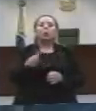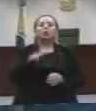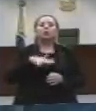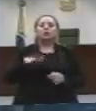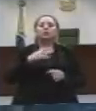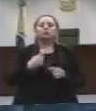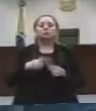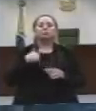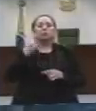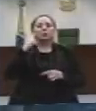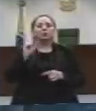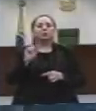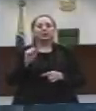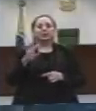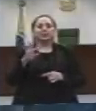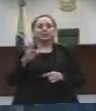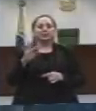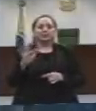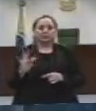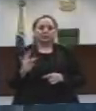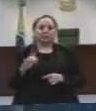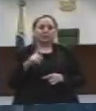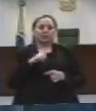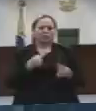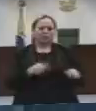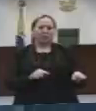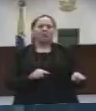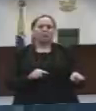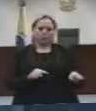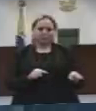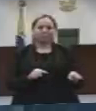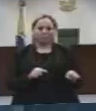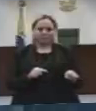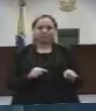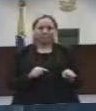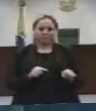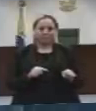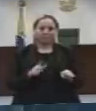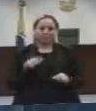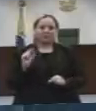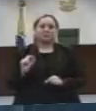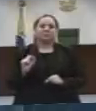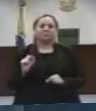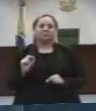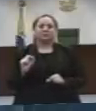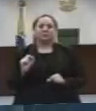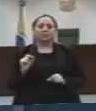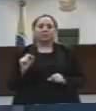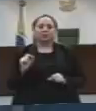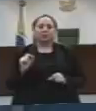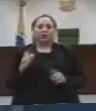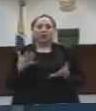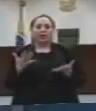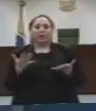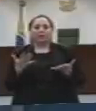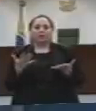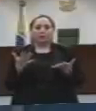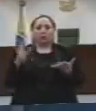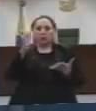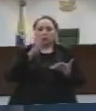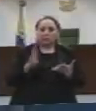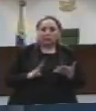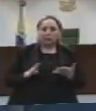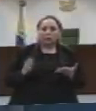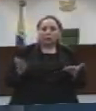Ministro na sua boa orientação tem um desafio gigantesco que é a compatibilização o Brasil hoje é